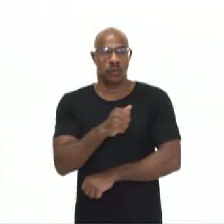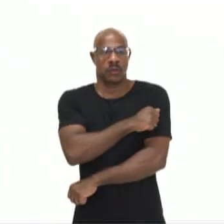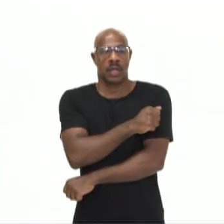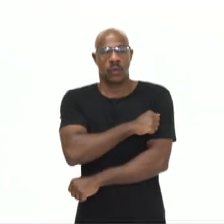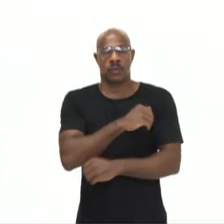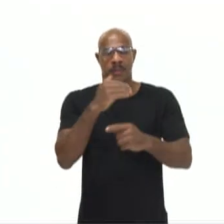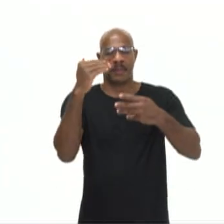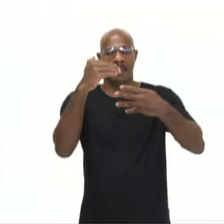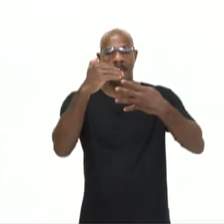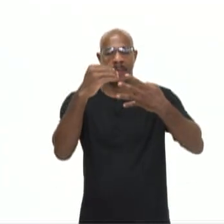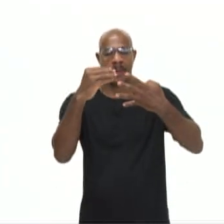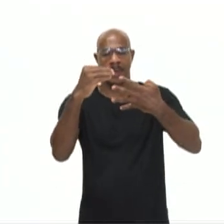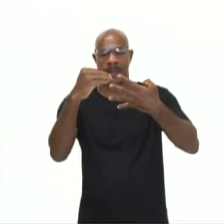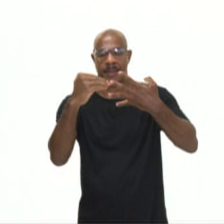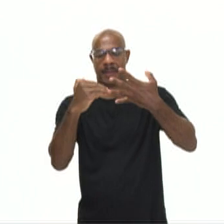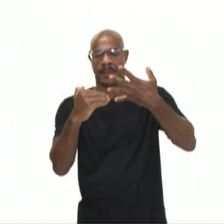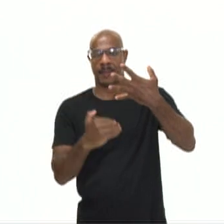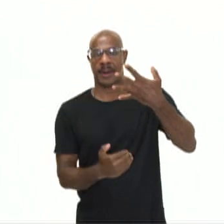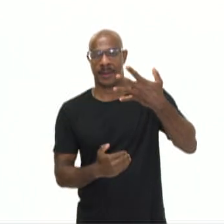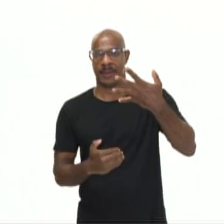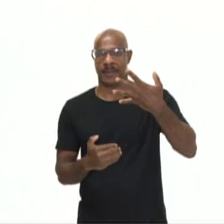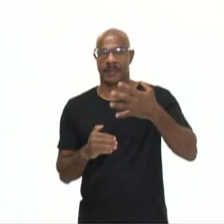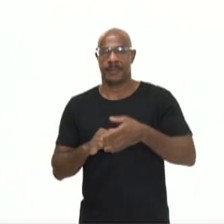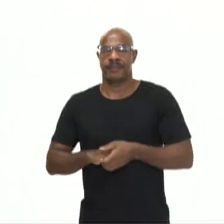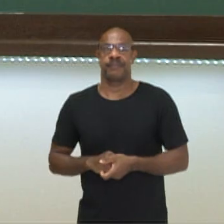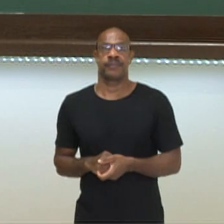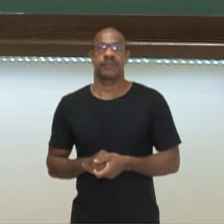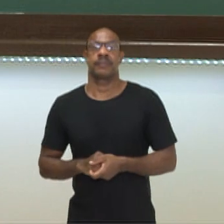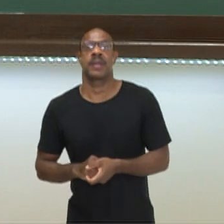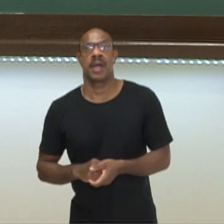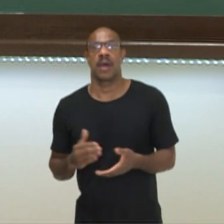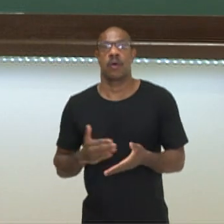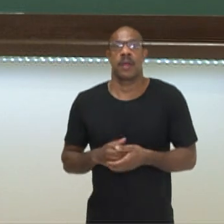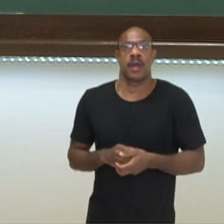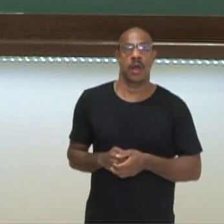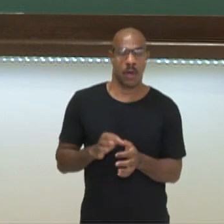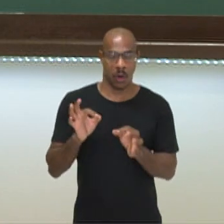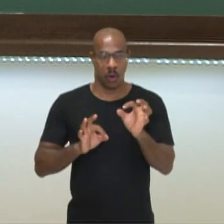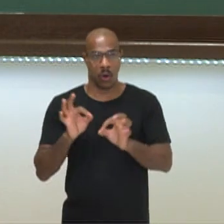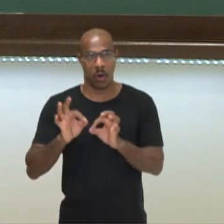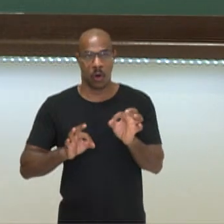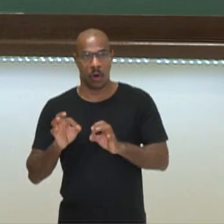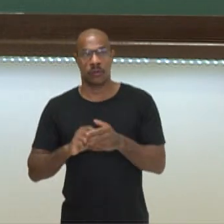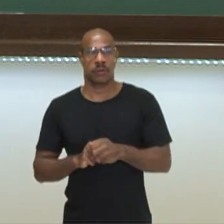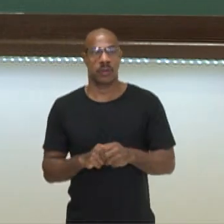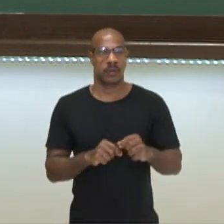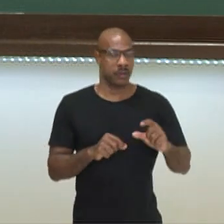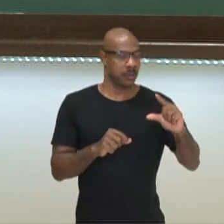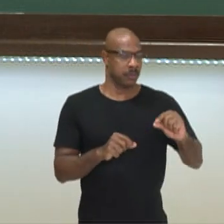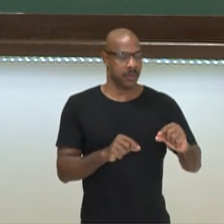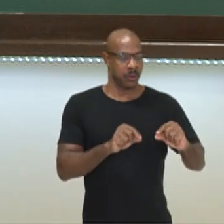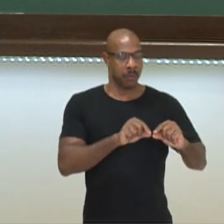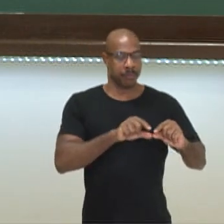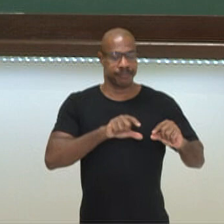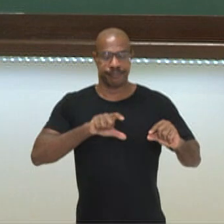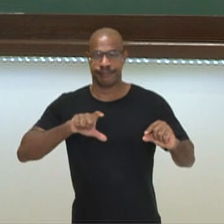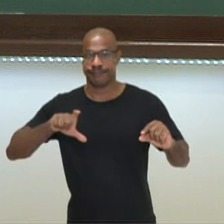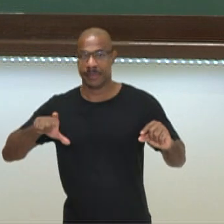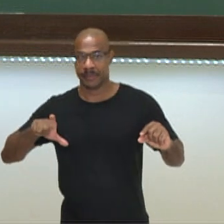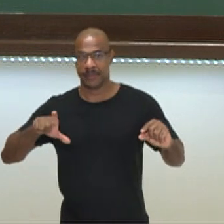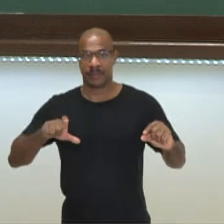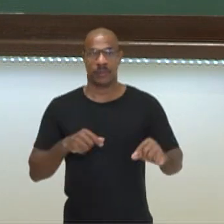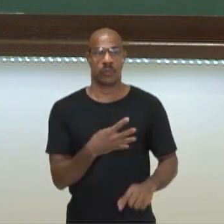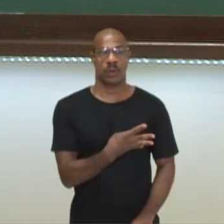José. Ordem crescente. O que é uma ordem crescente? Do menor para o maior. Quem é o menor?